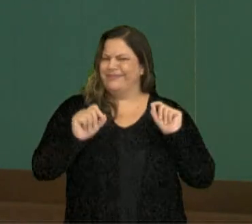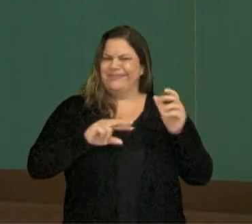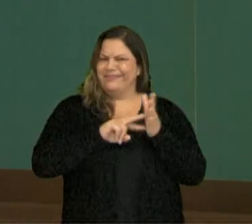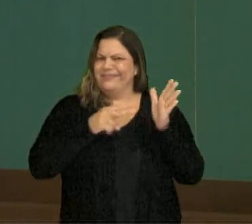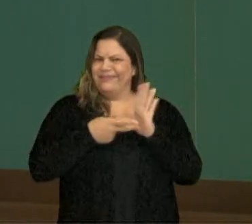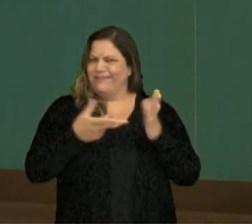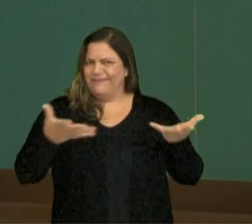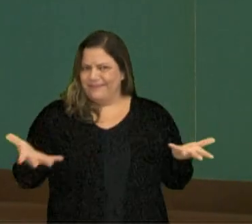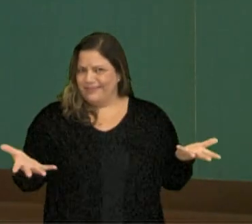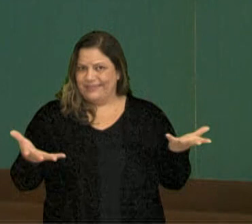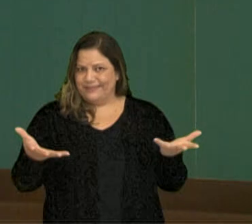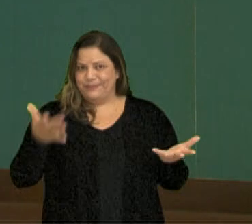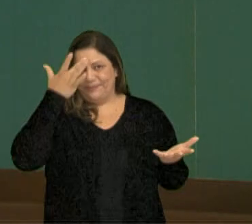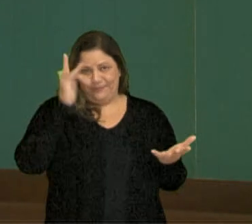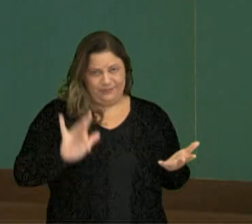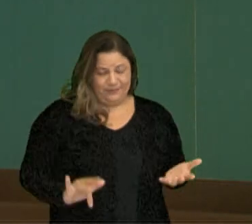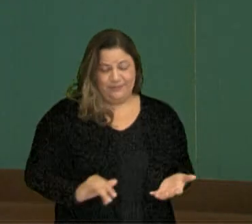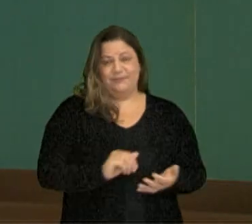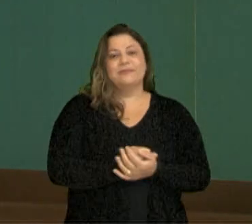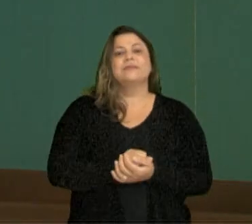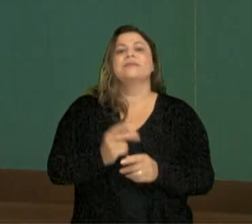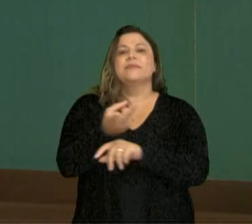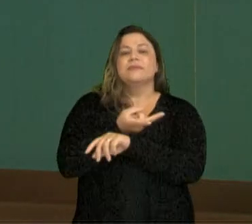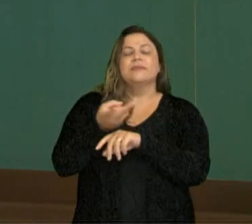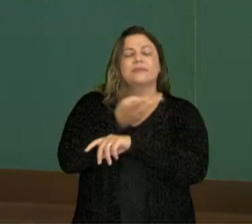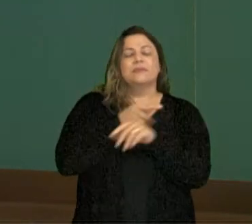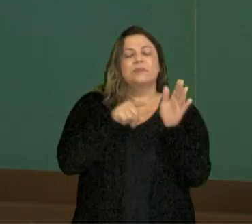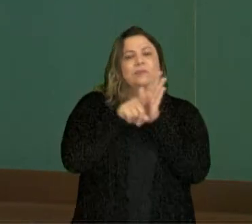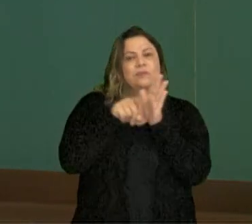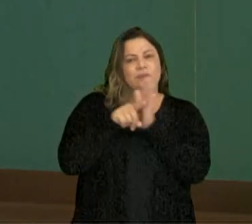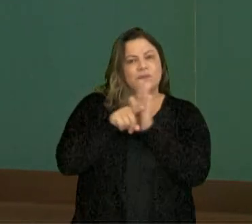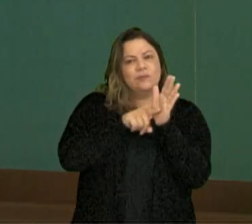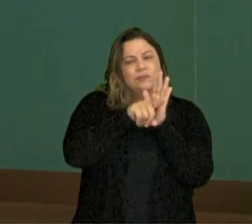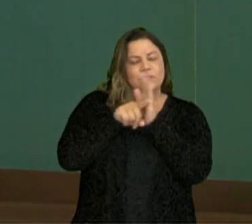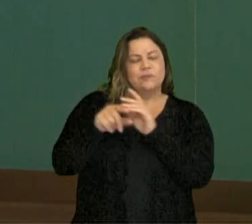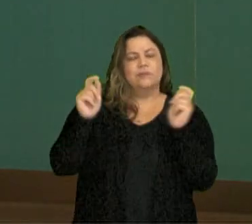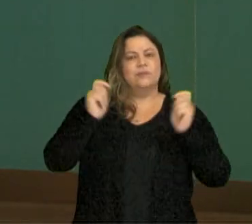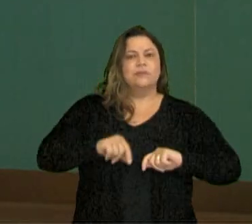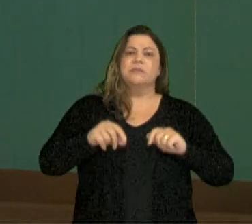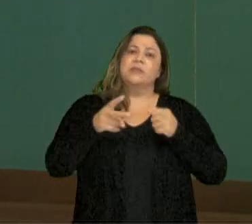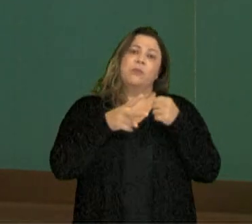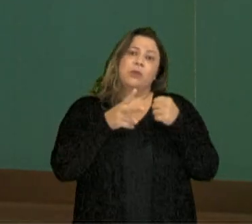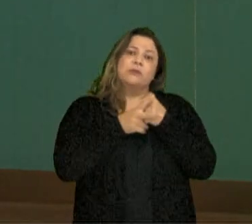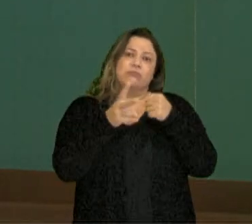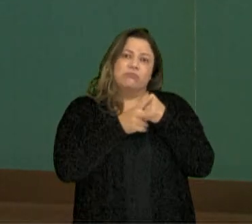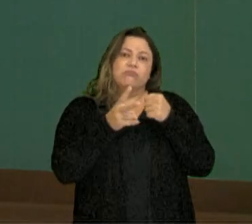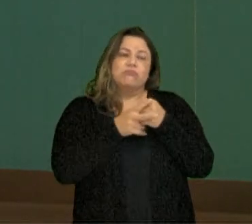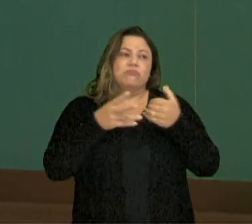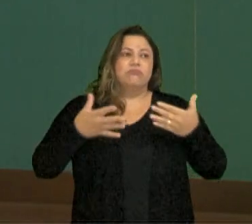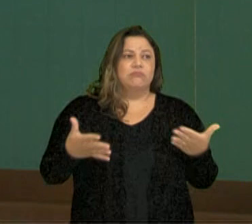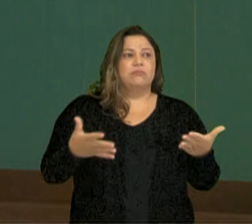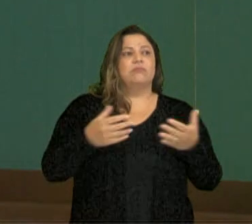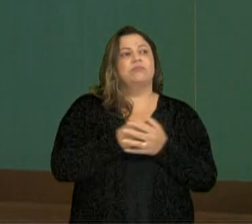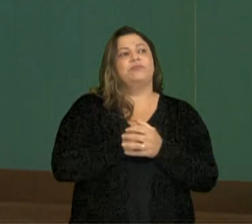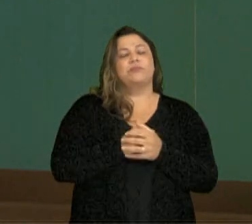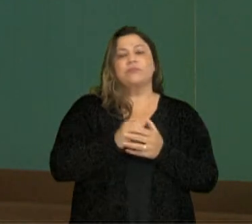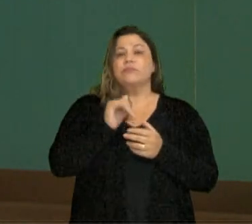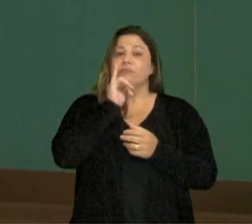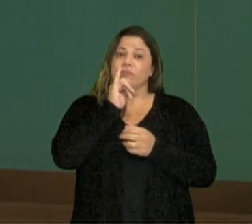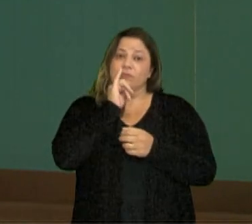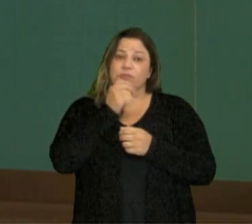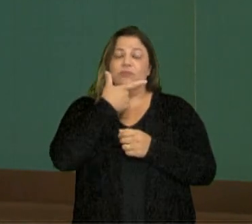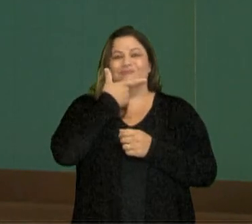isso, teacher? Não sei o que é. Procurou lá no dicionário e vai aparecer. Pode ser um verbo, porque pode ser